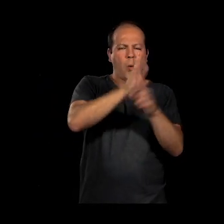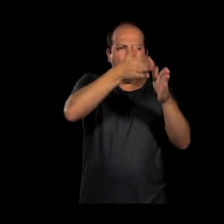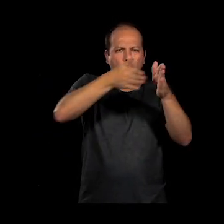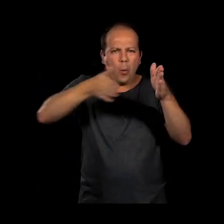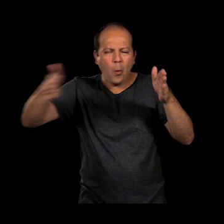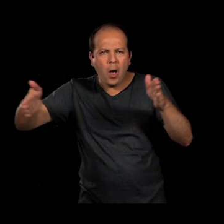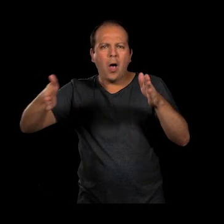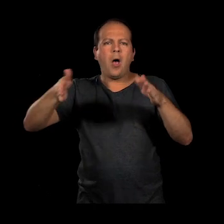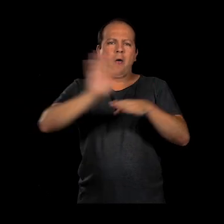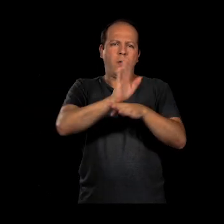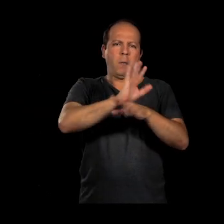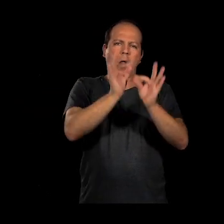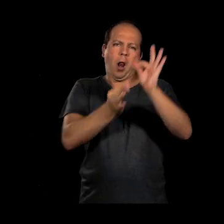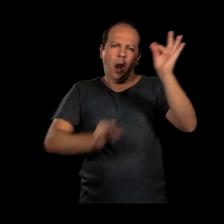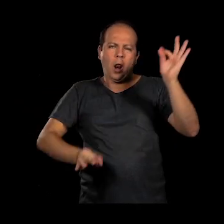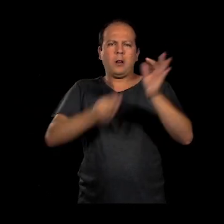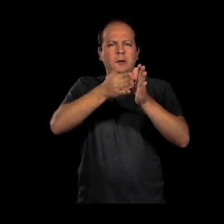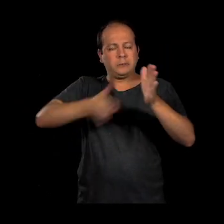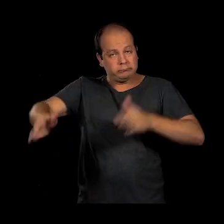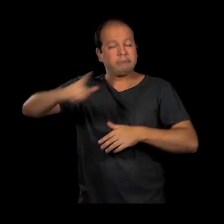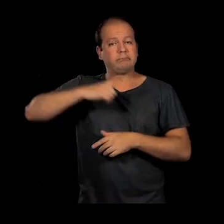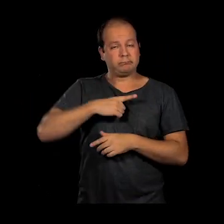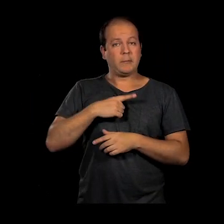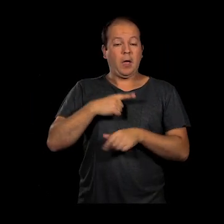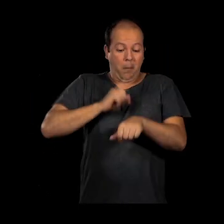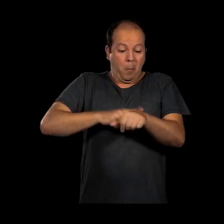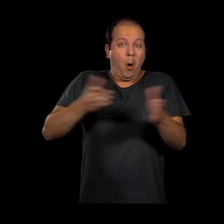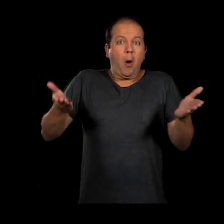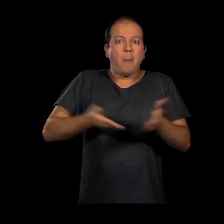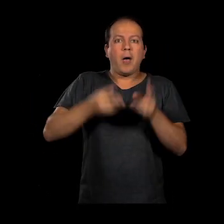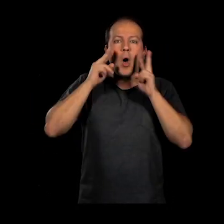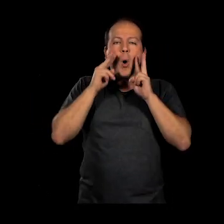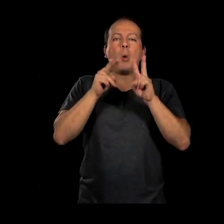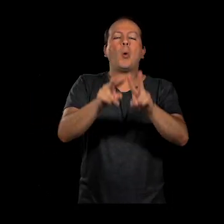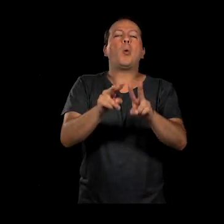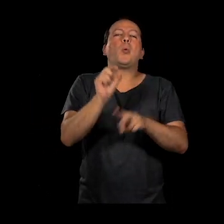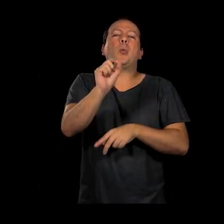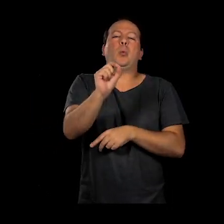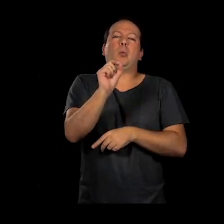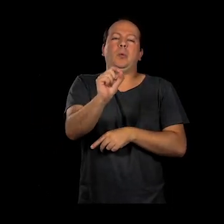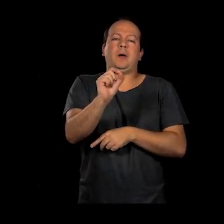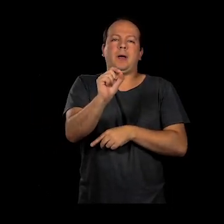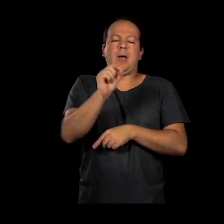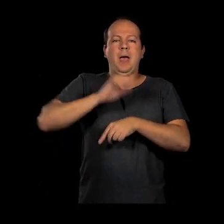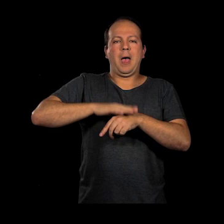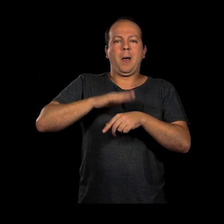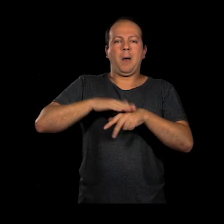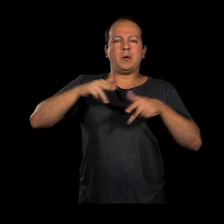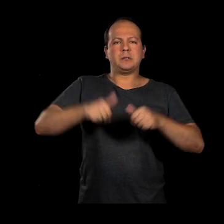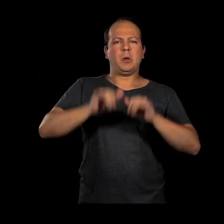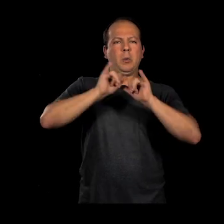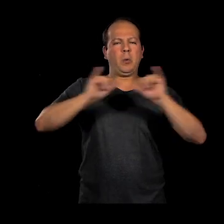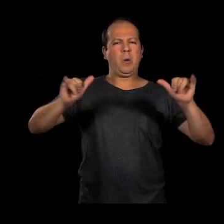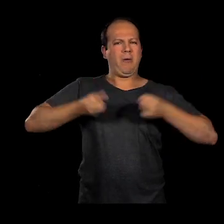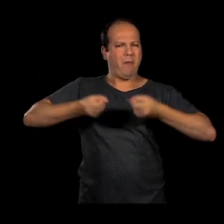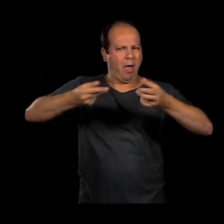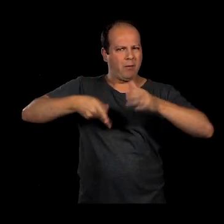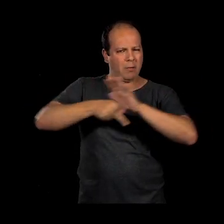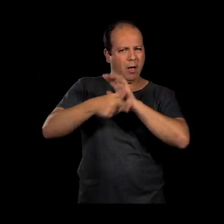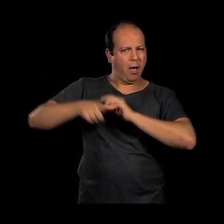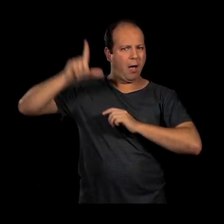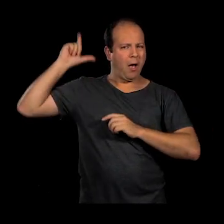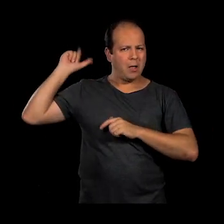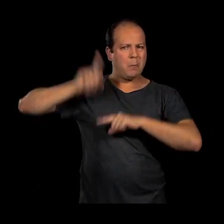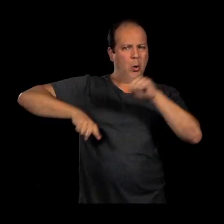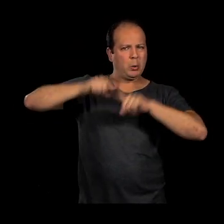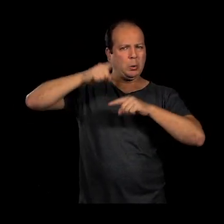longas. Eu acho que nesse momento em que se olhou muito para uma produção comercial, ou pelo menos produtos que podem